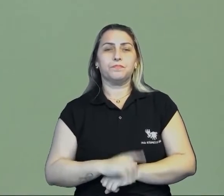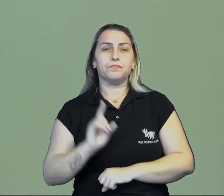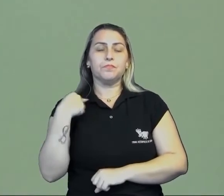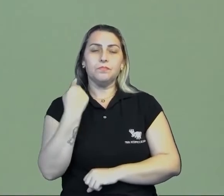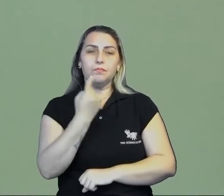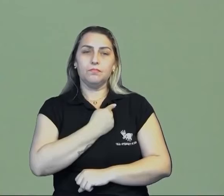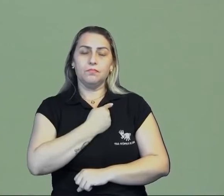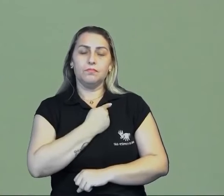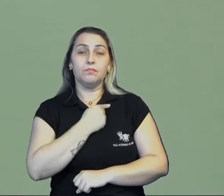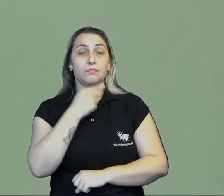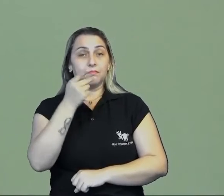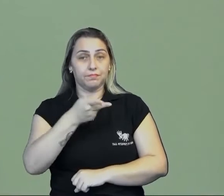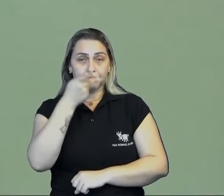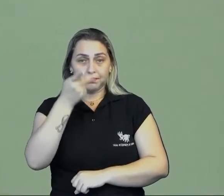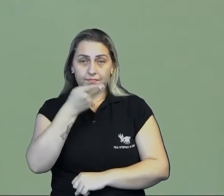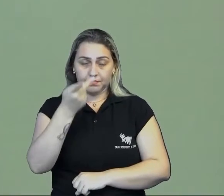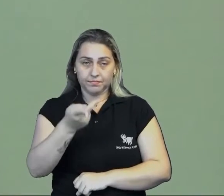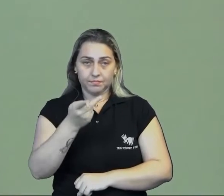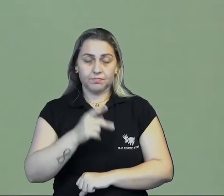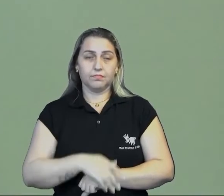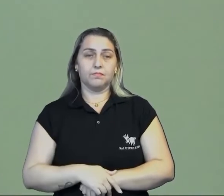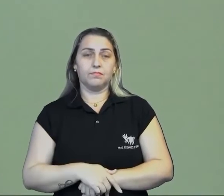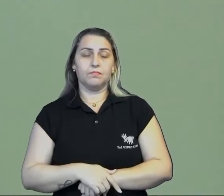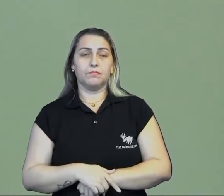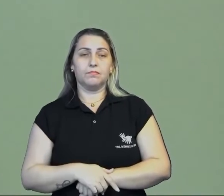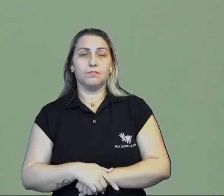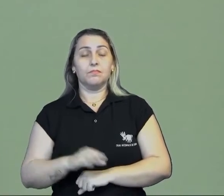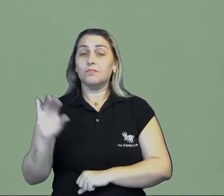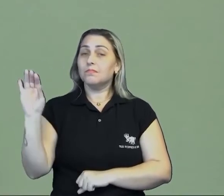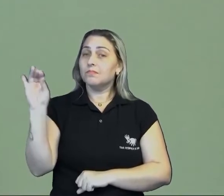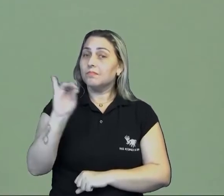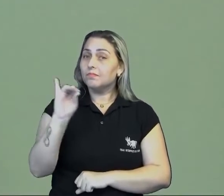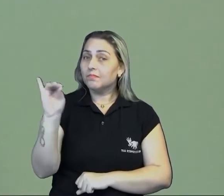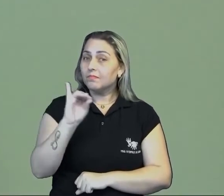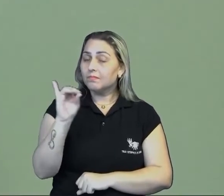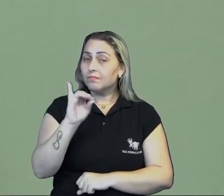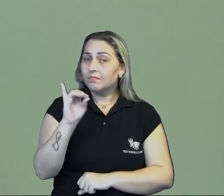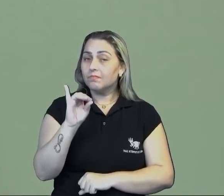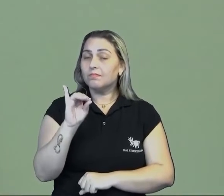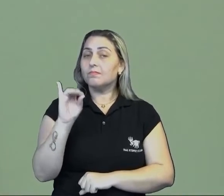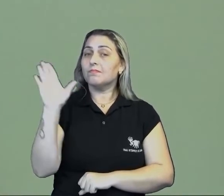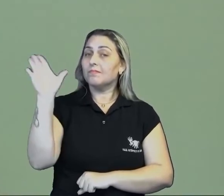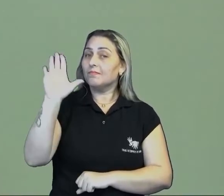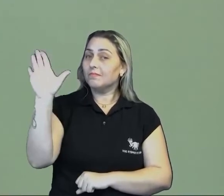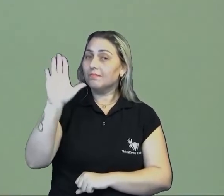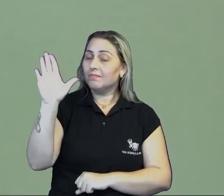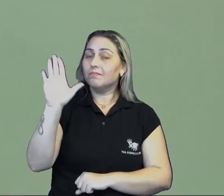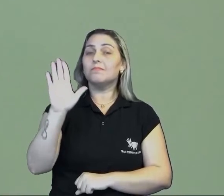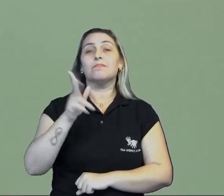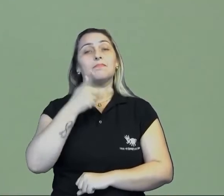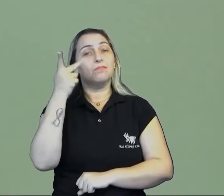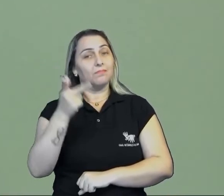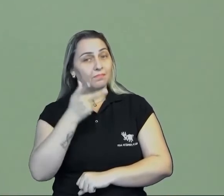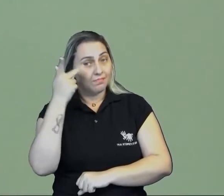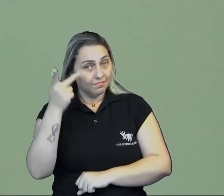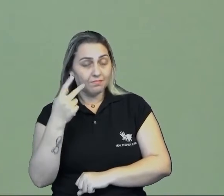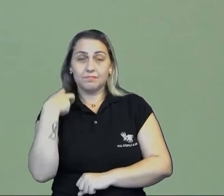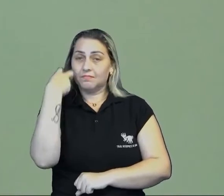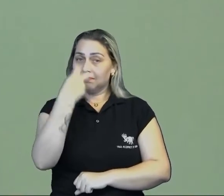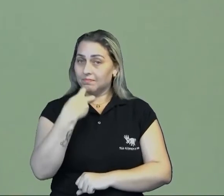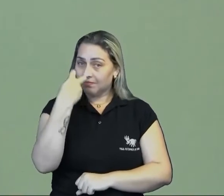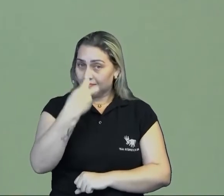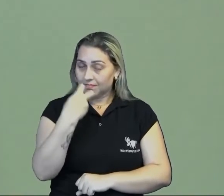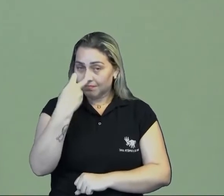quando nós gesticulamos, né? Então, quando eu digo oi e aceno com a mão, eu falei